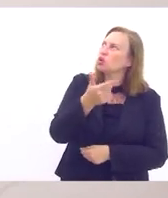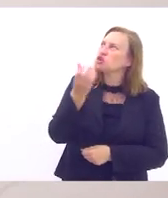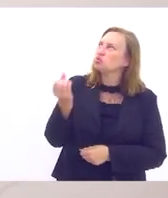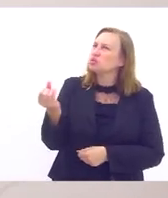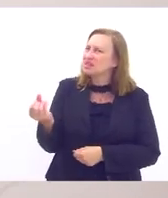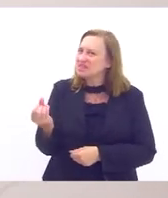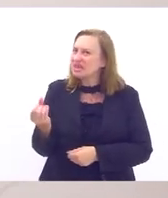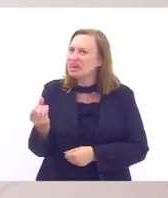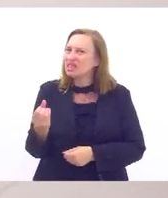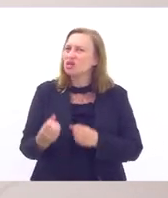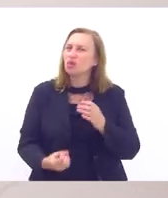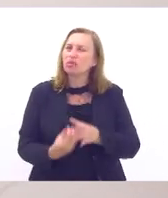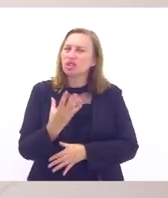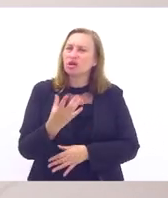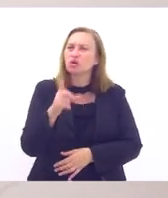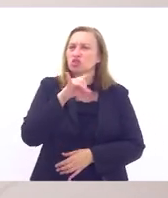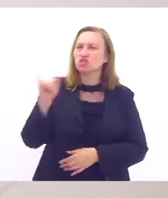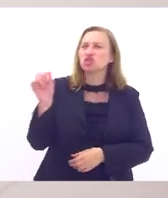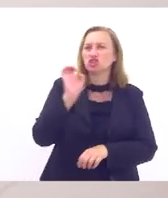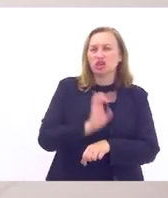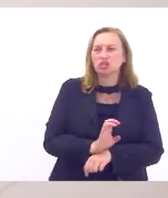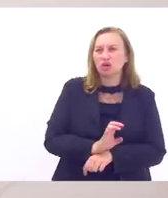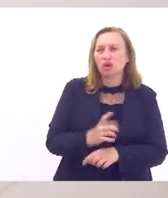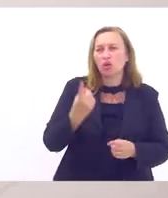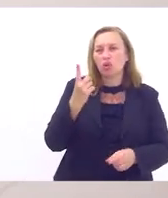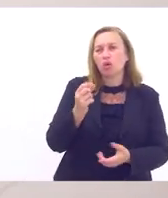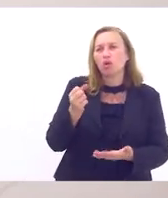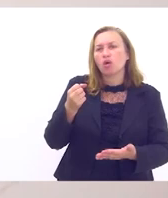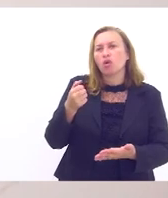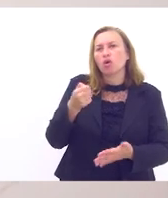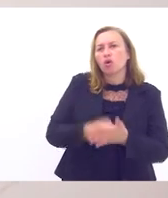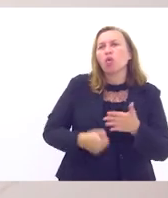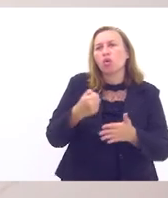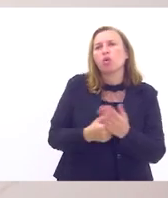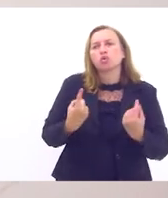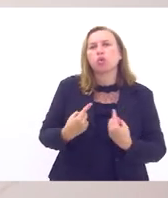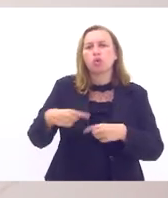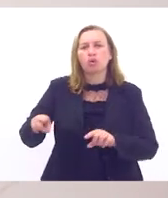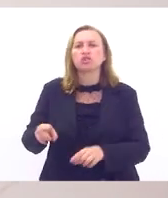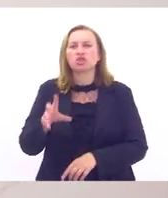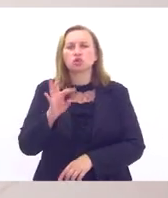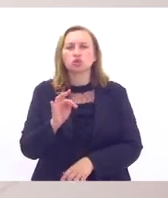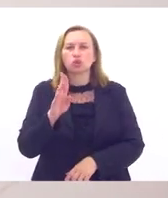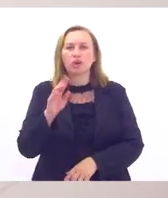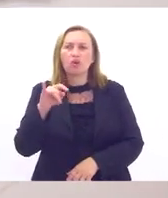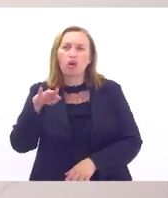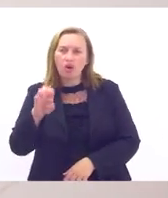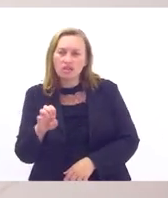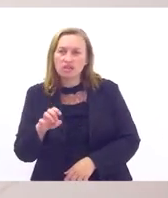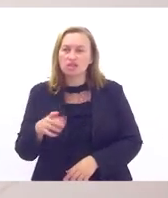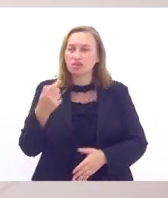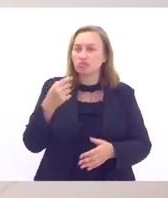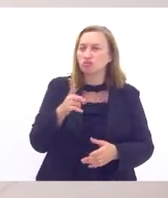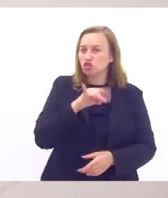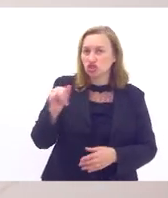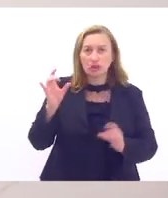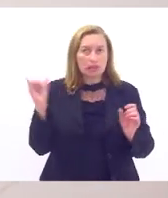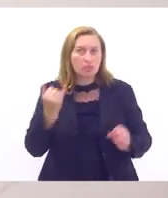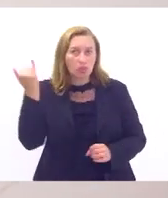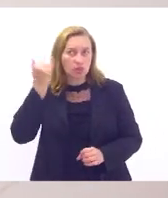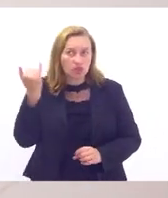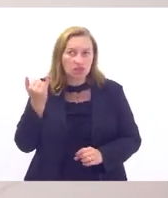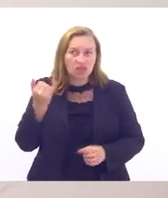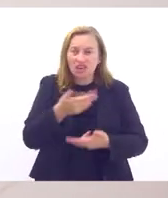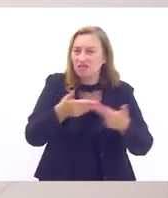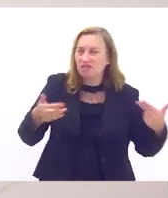2006, quando instituímos o Dia Estadual de Luta contra a Tuberculose, né, que foi uma data importante, porque a partir dela se desdobrou em